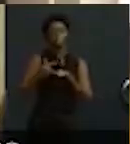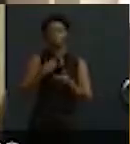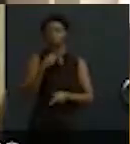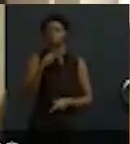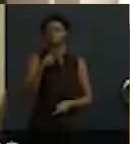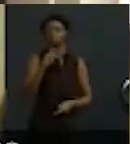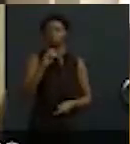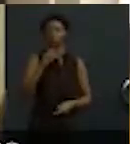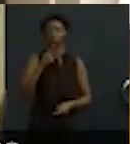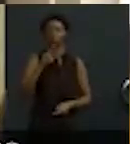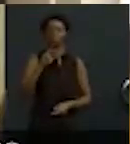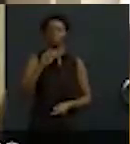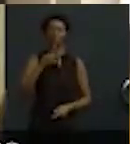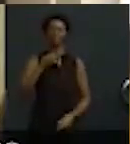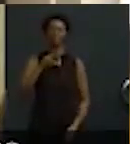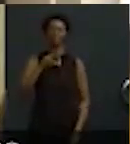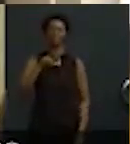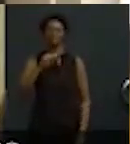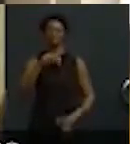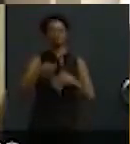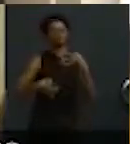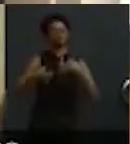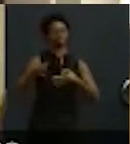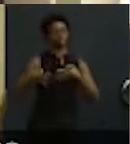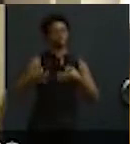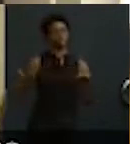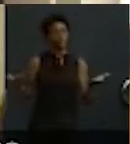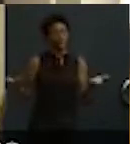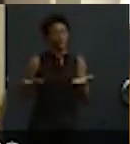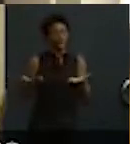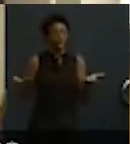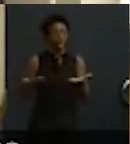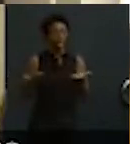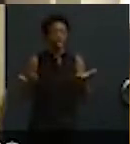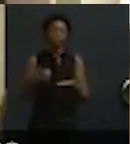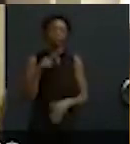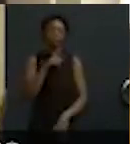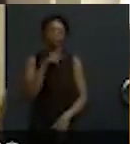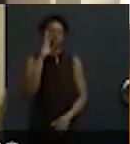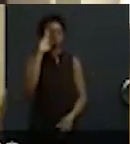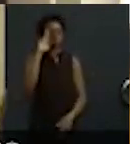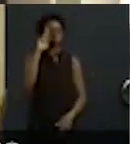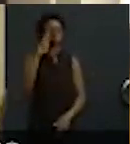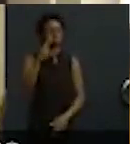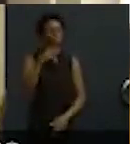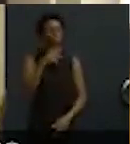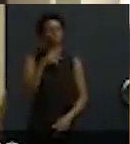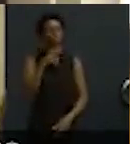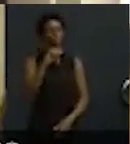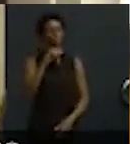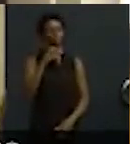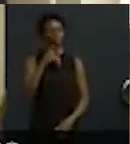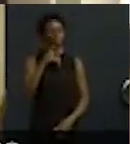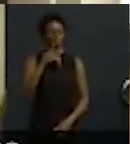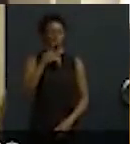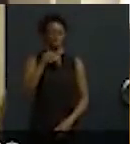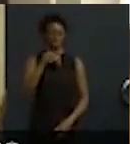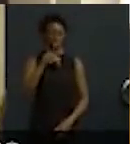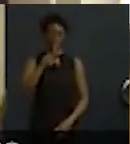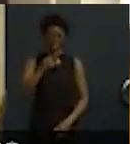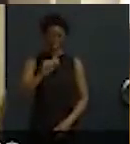de Justiça. Atualmente, é a Subprocuradora-Geral de Justiça de Assuntos Cíveis